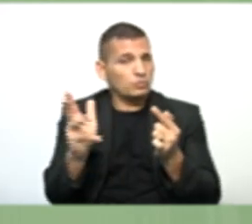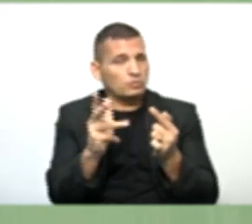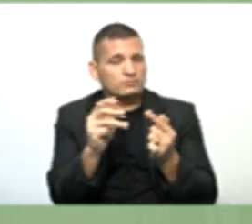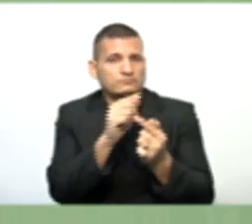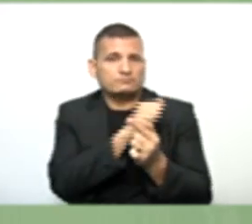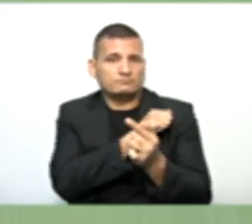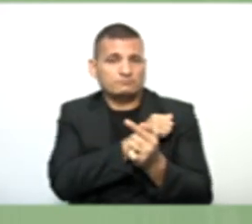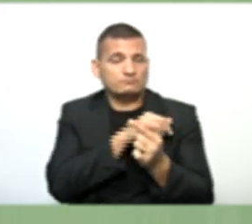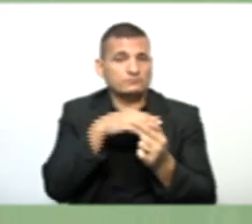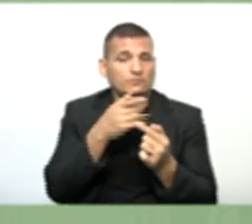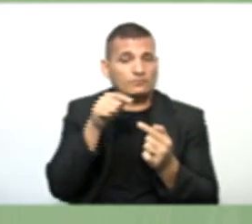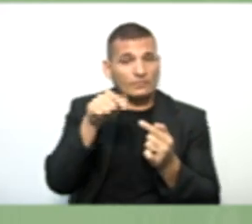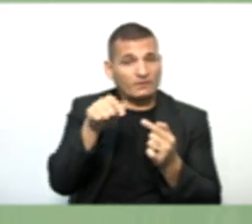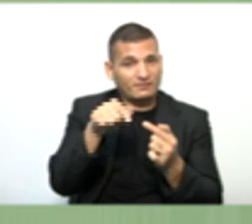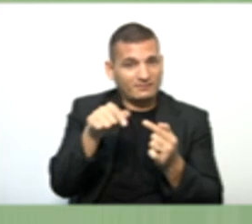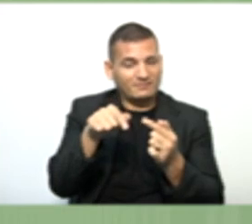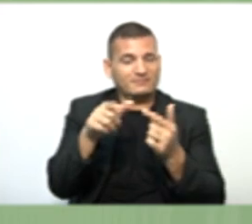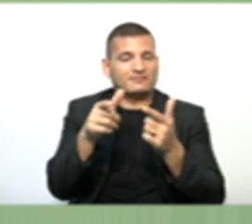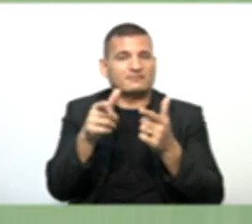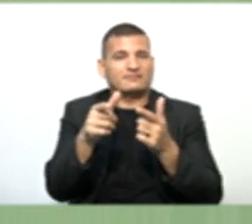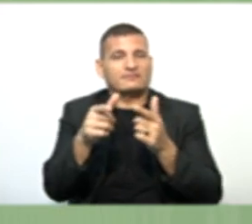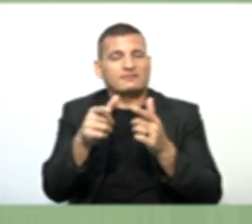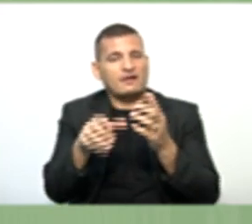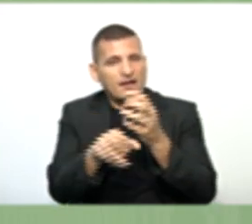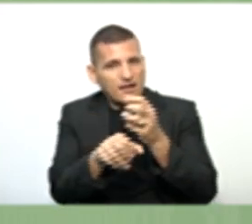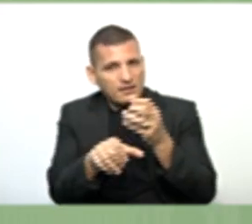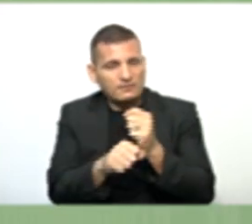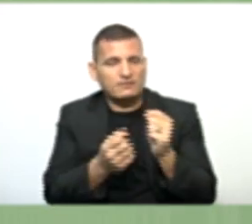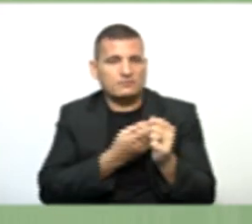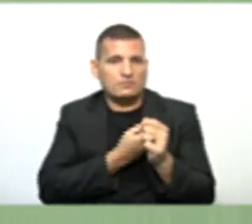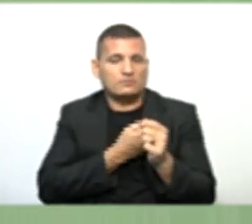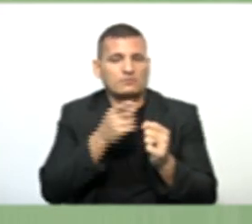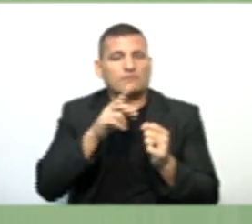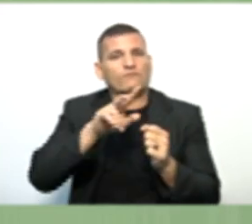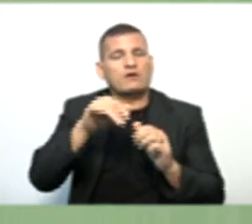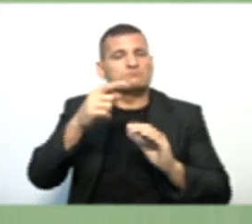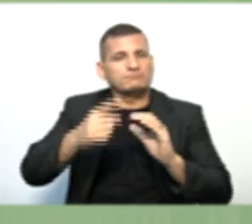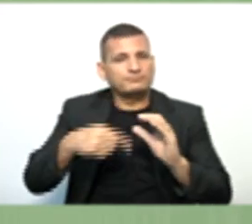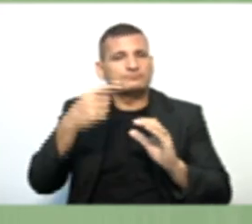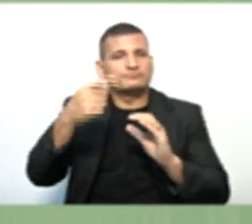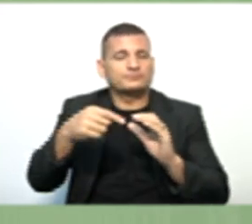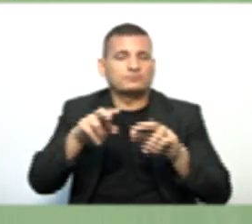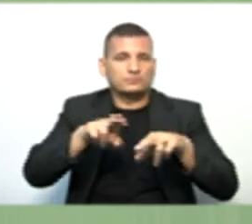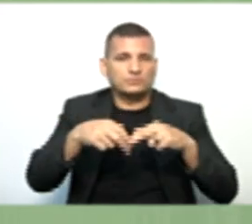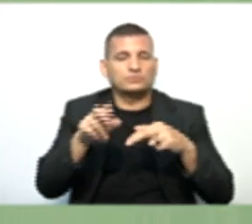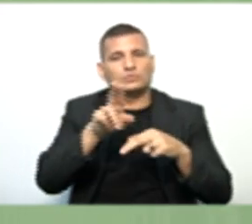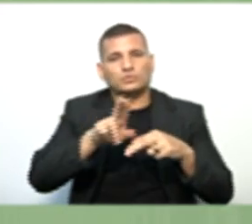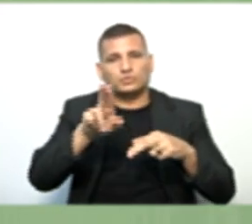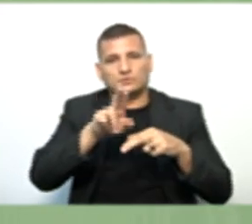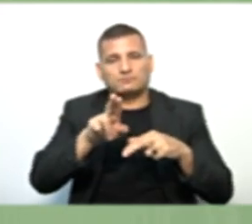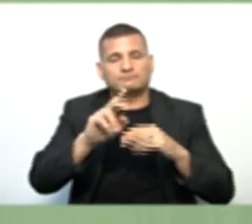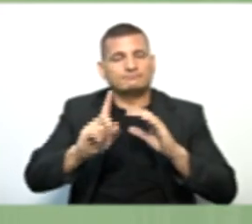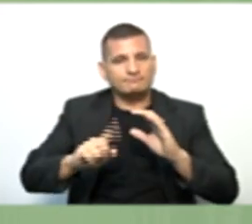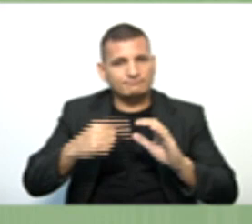de calcular a média, ele vai ser repetido. Para isso, nós usamos as estruturas de controle de